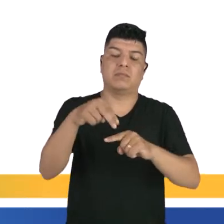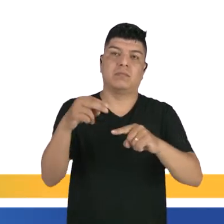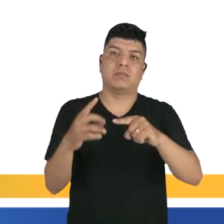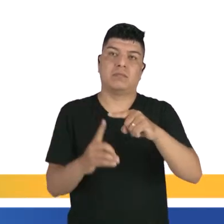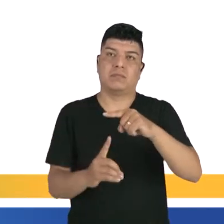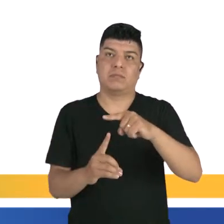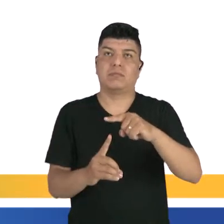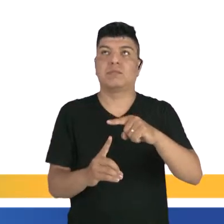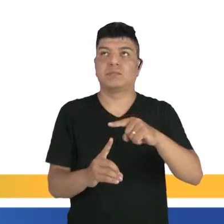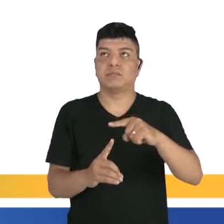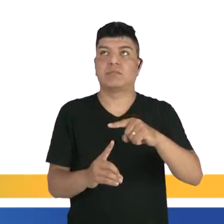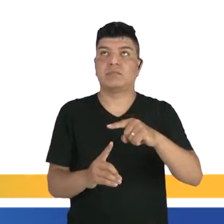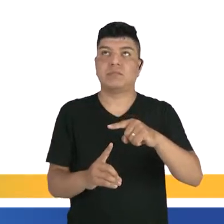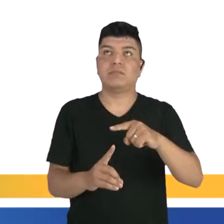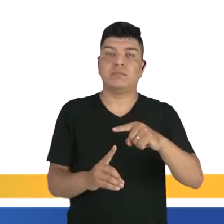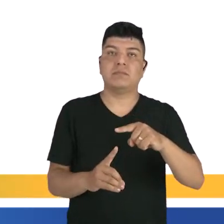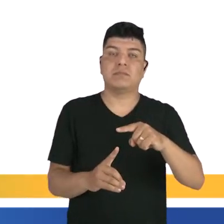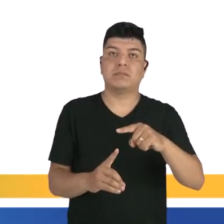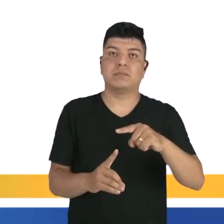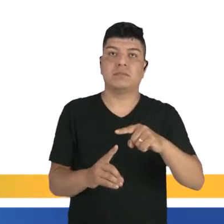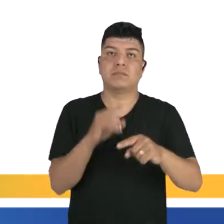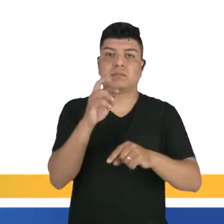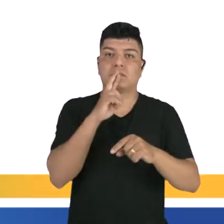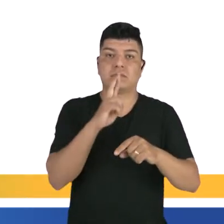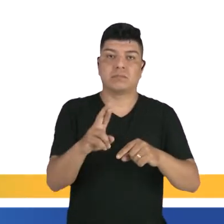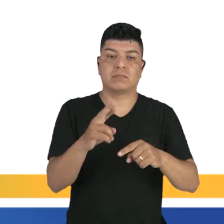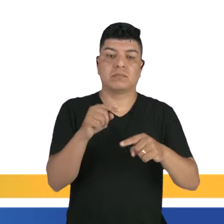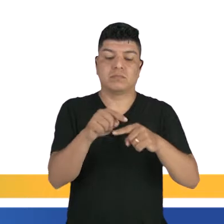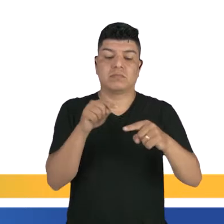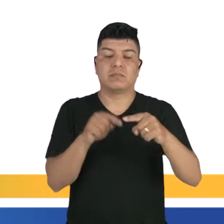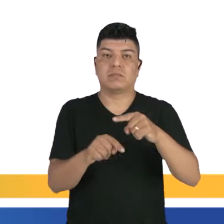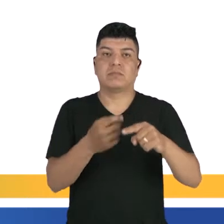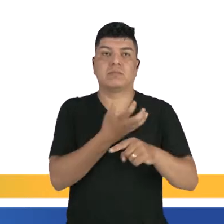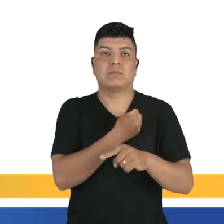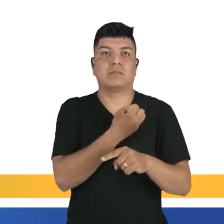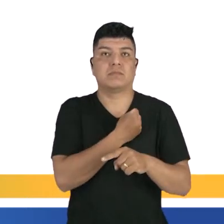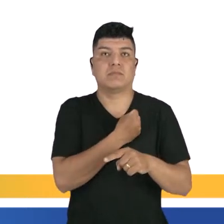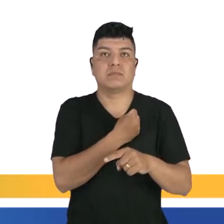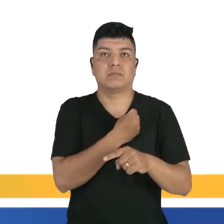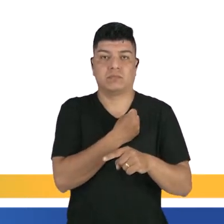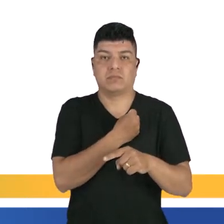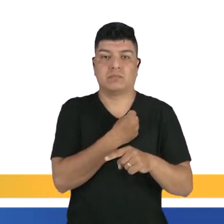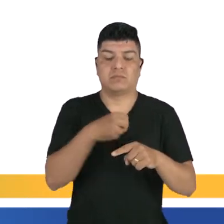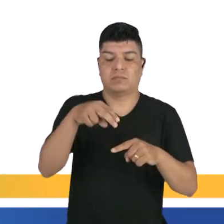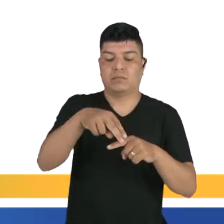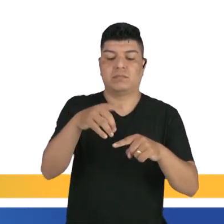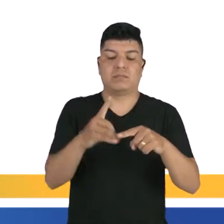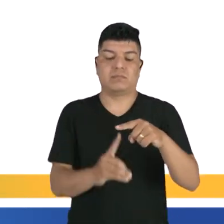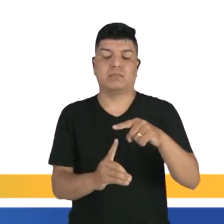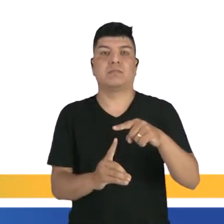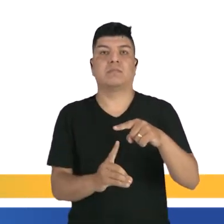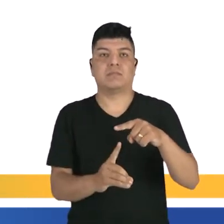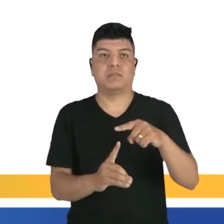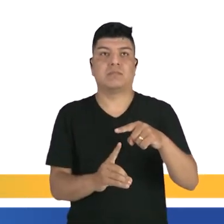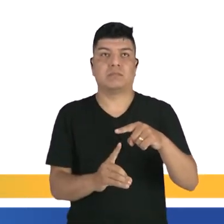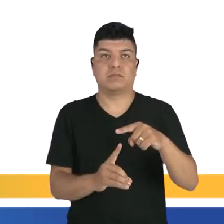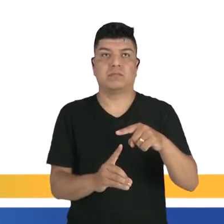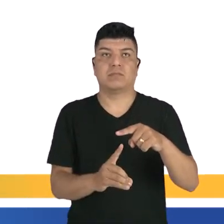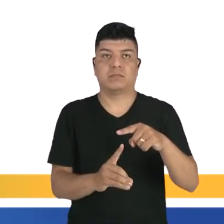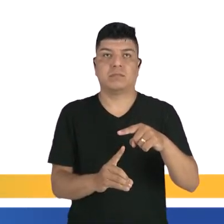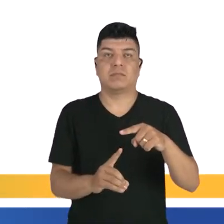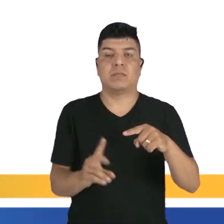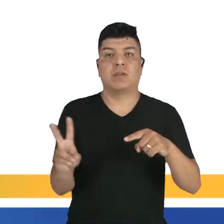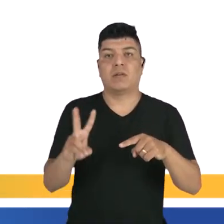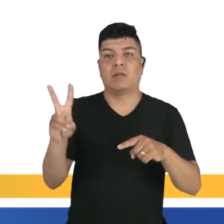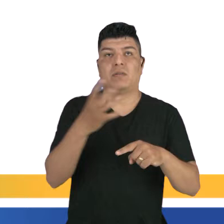uma divisão. Então, a razão seria o resultado dessa divisão, do numerador pelo denominador. Então, assim, o